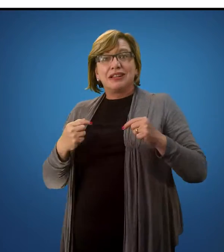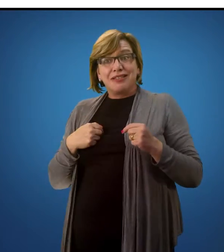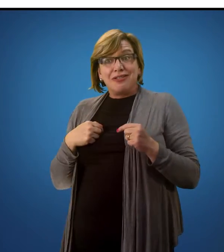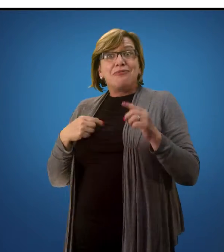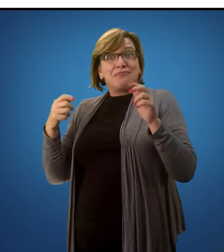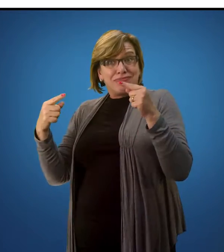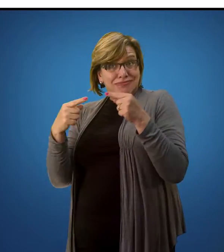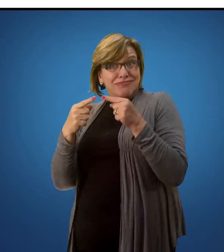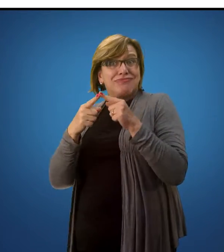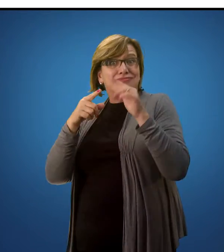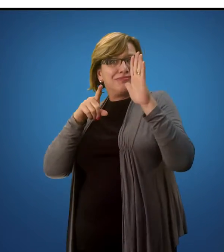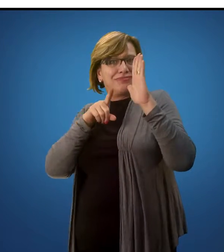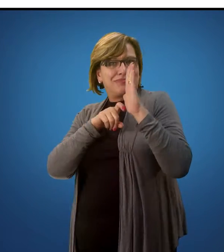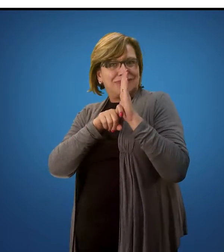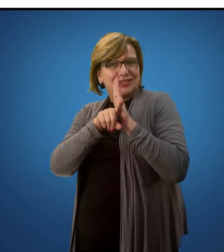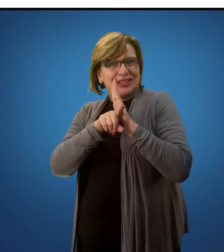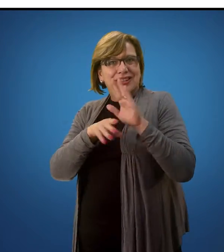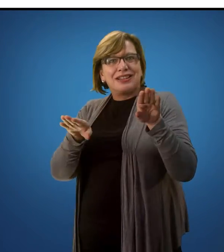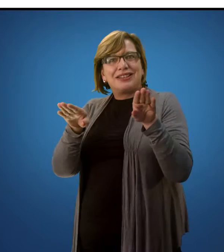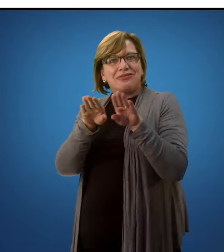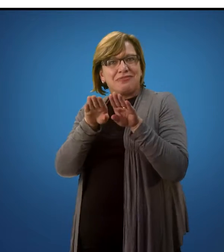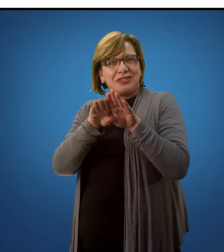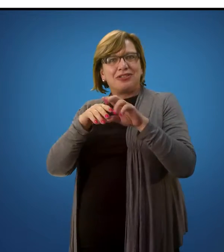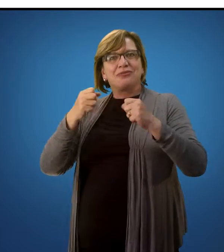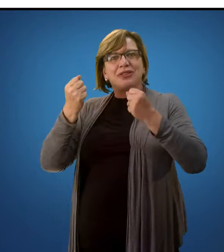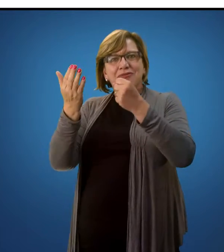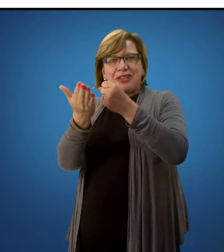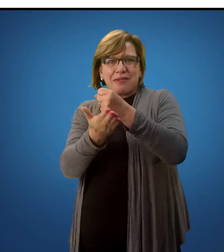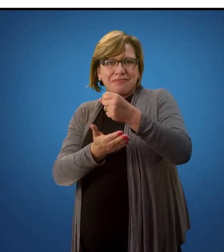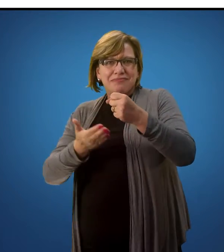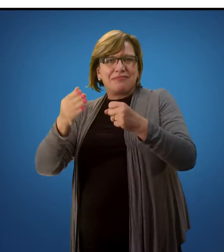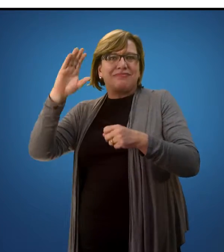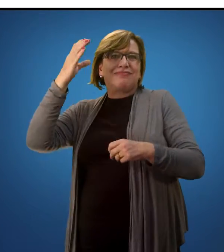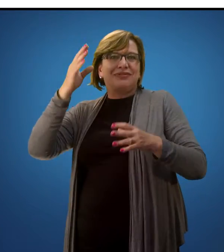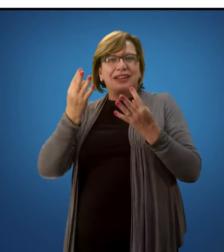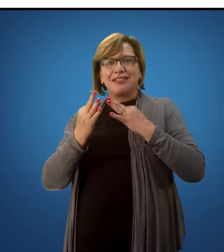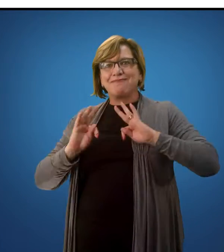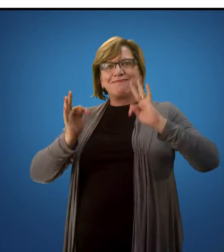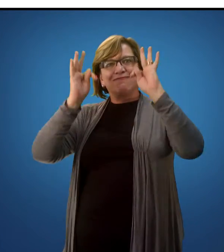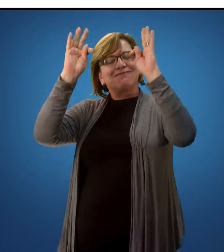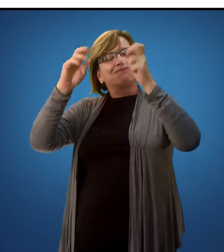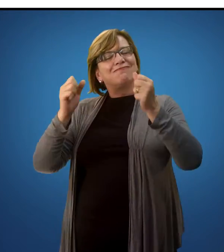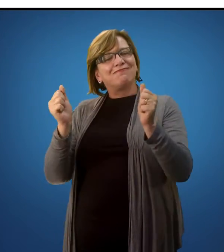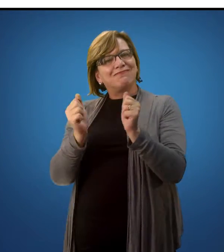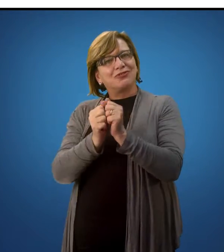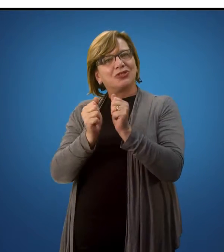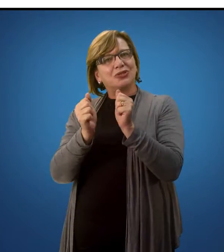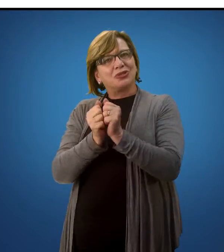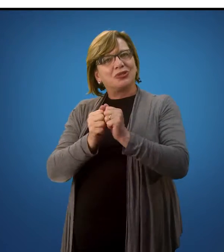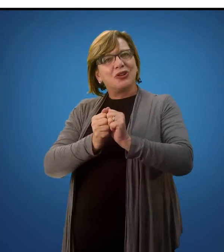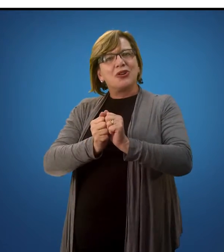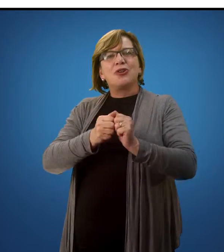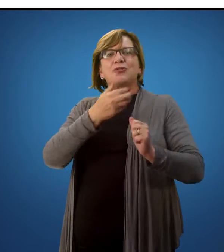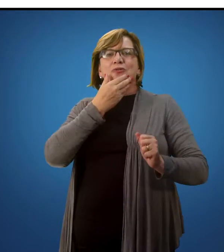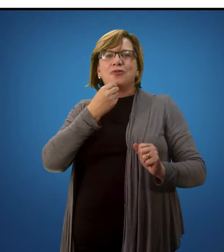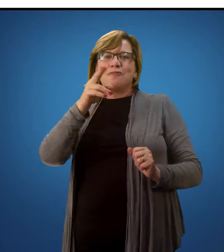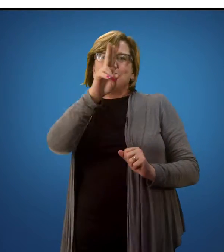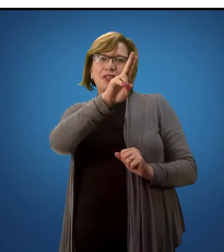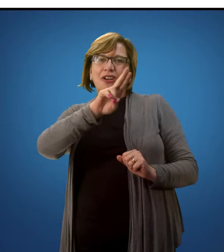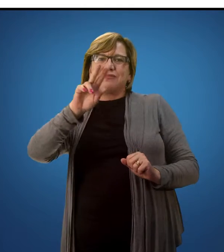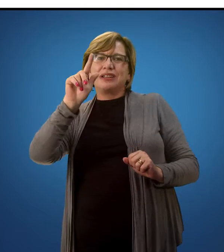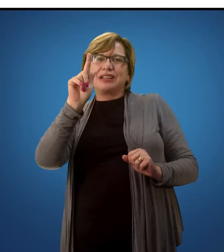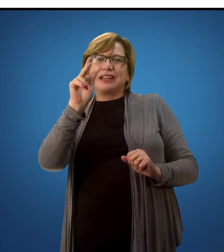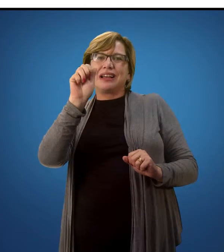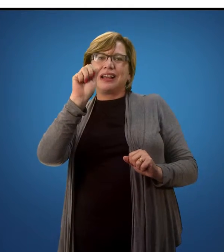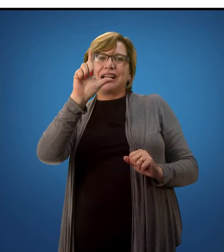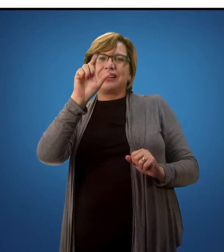nós estudamos a fundamentação da ciência da tecnologia a partir de um cara chamado galileu ele foi o primeiro